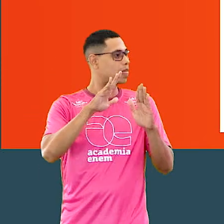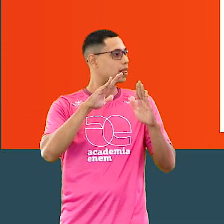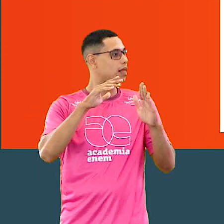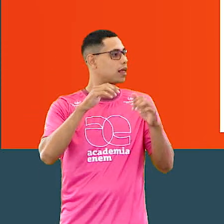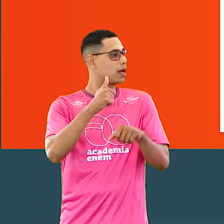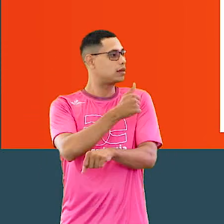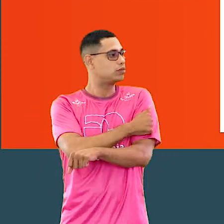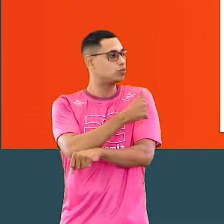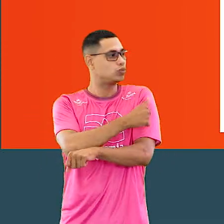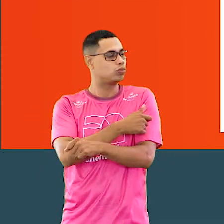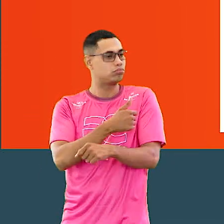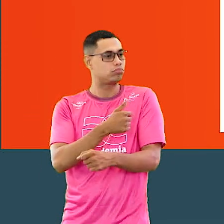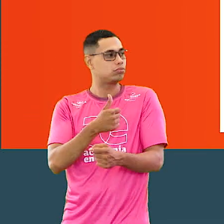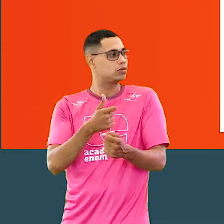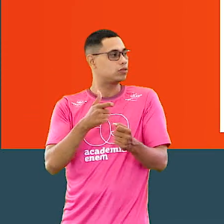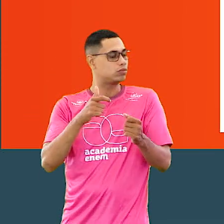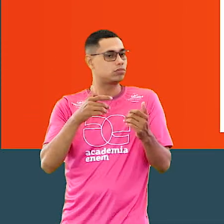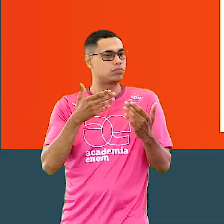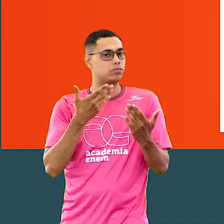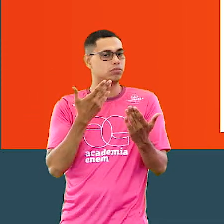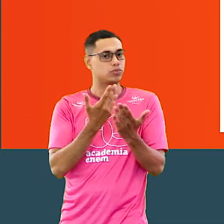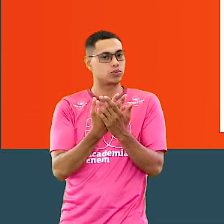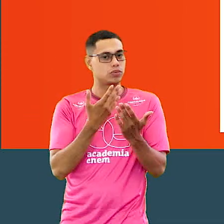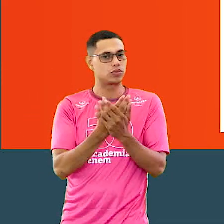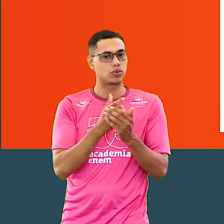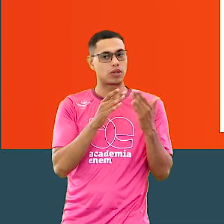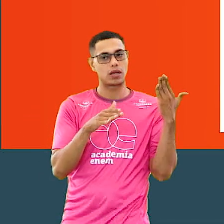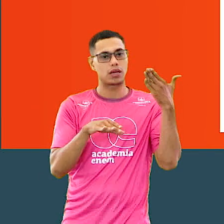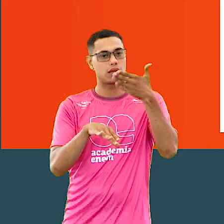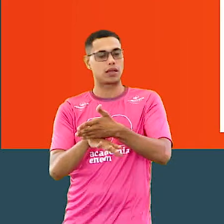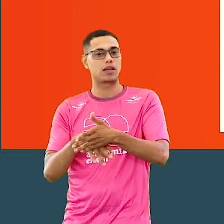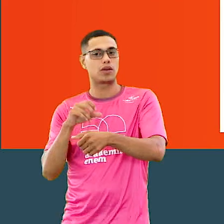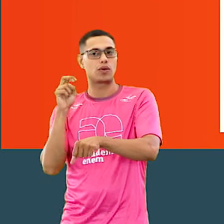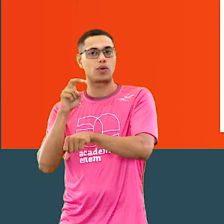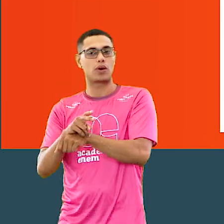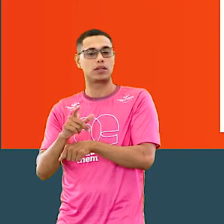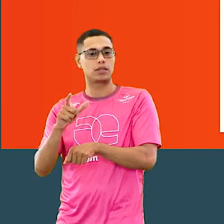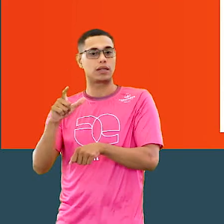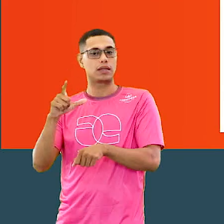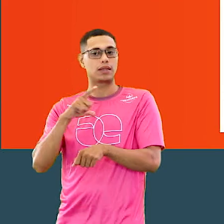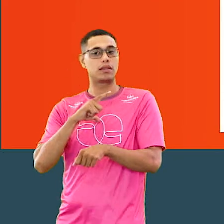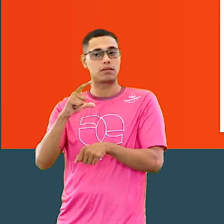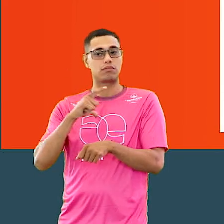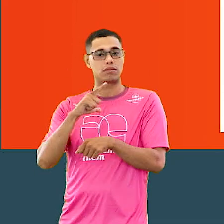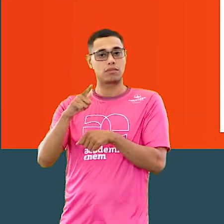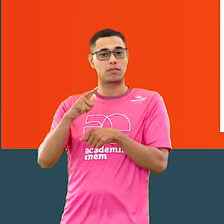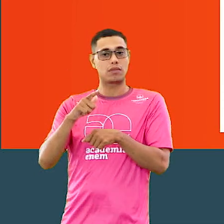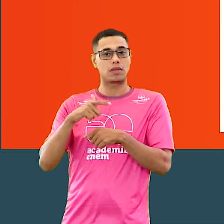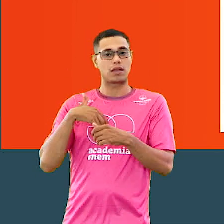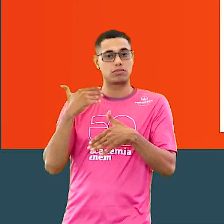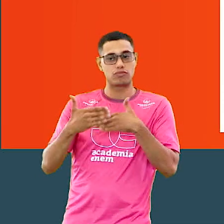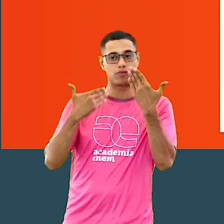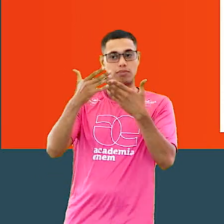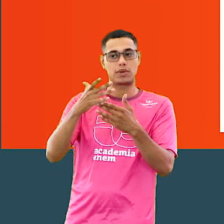Estudantes que ingressam pelas cotas têm desempenho acadêmico igual ou